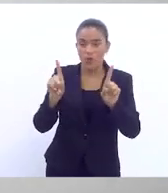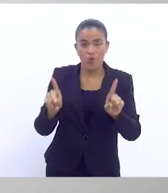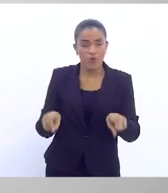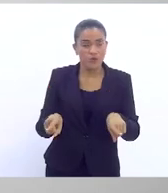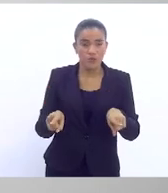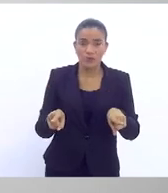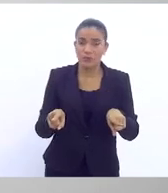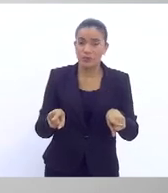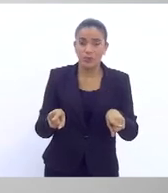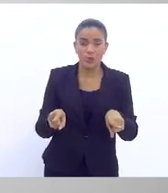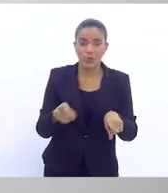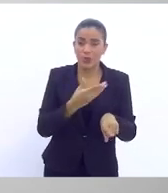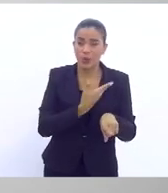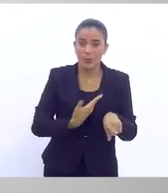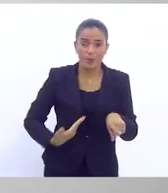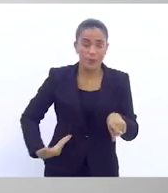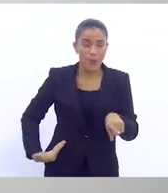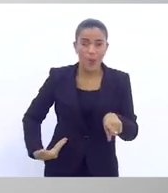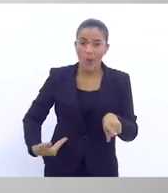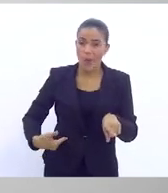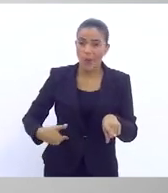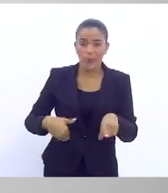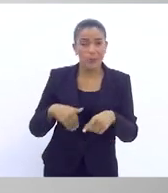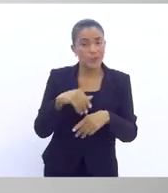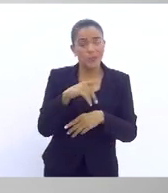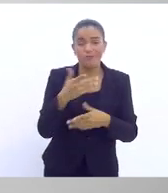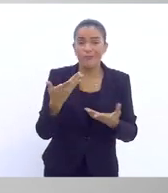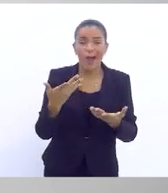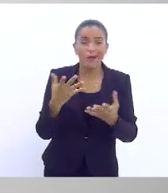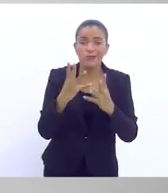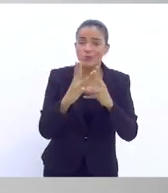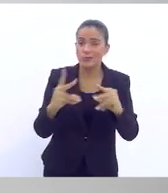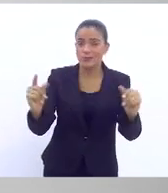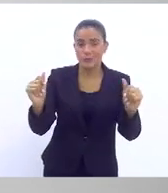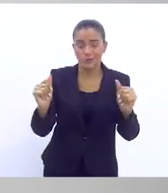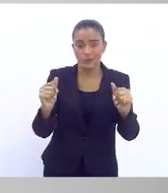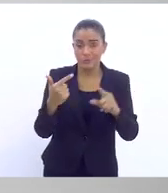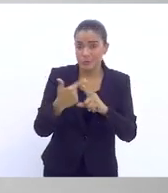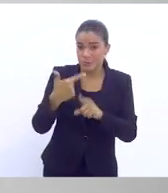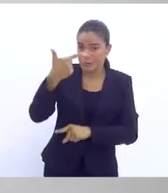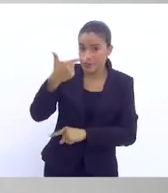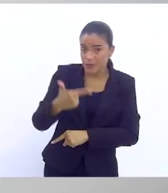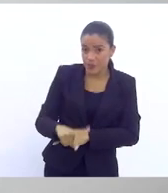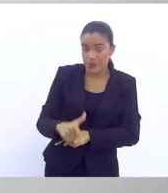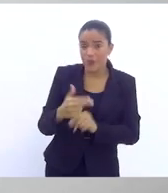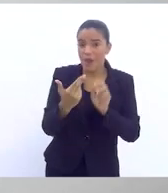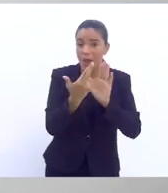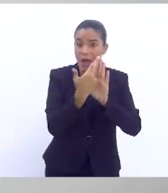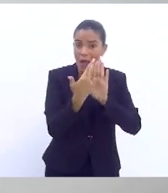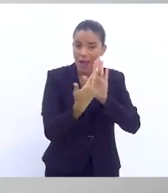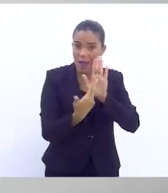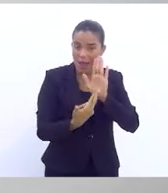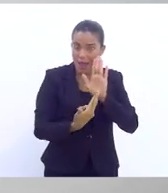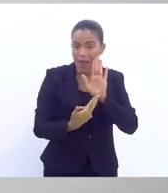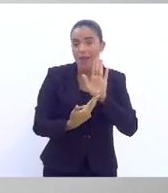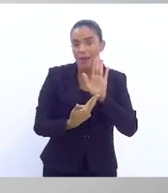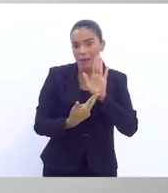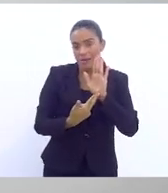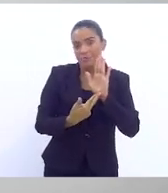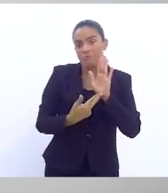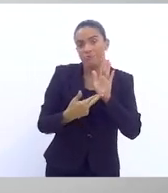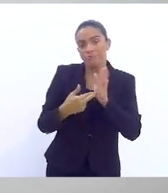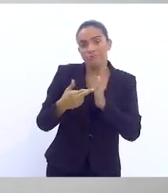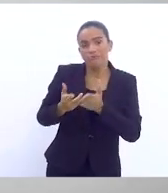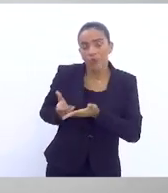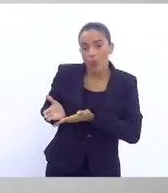público por fundo do mar porque novamente nas regras do arcabouço Se não